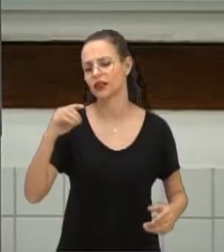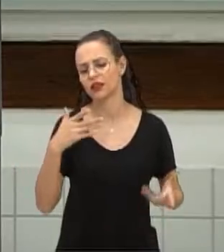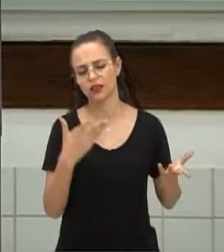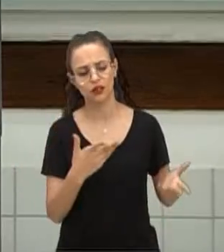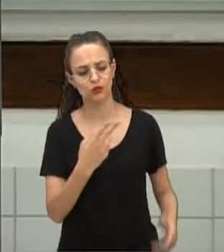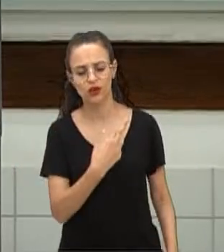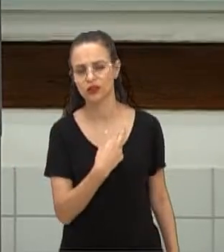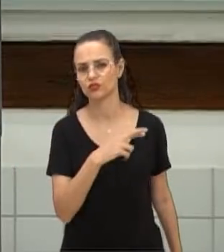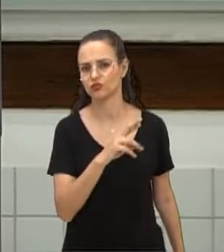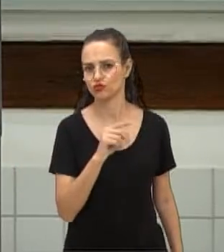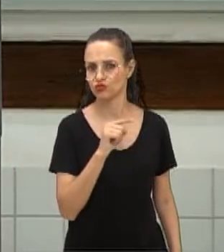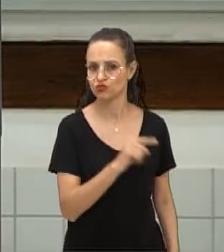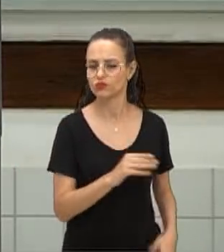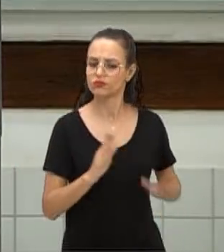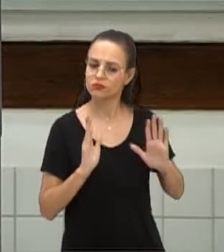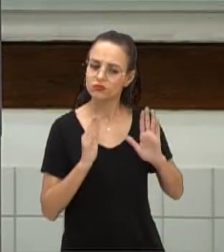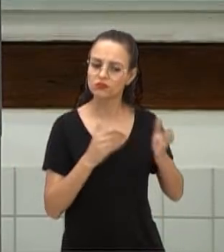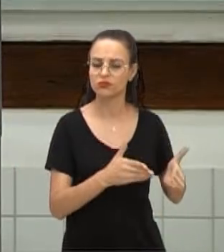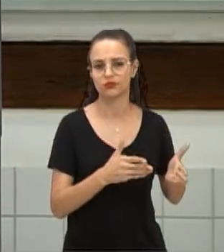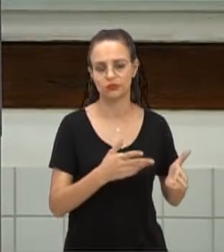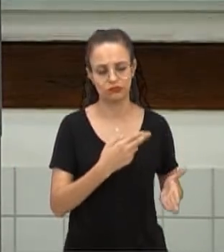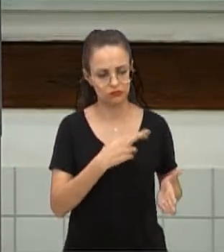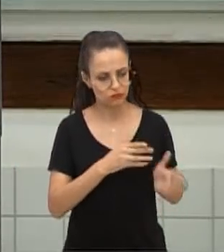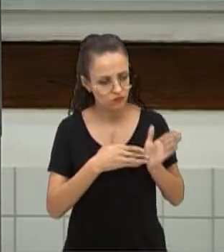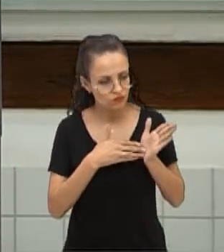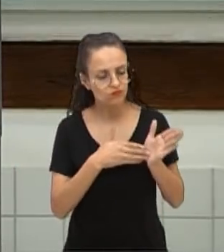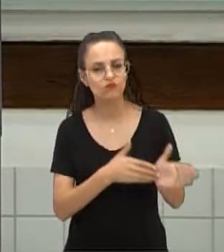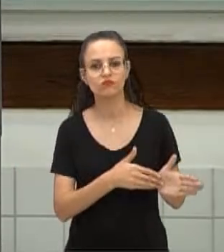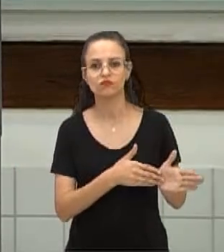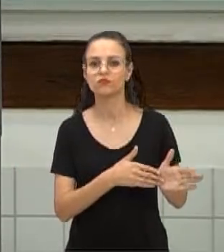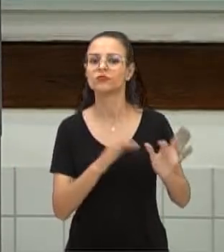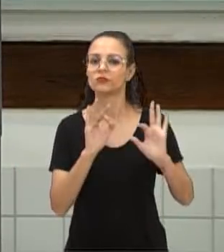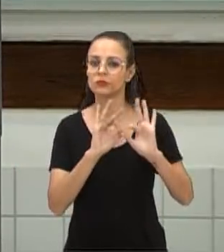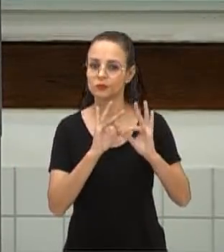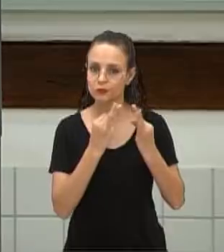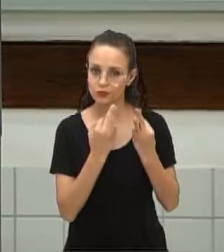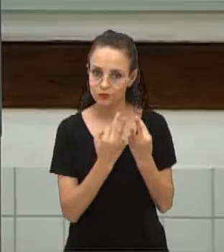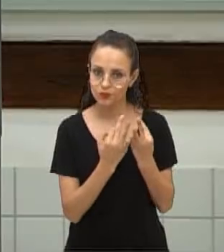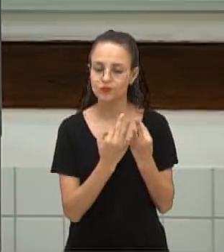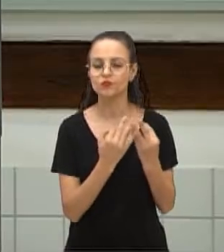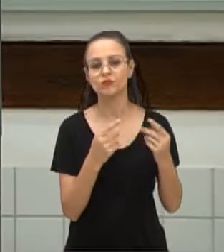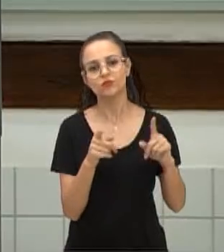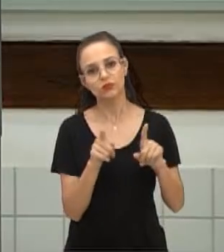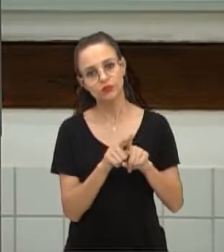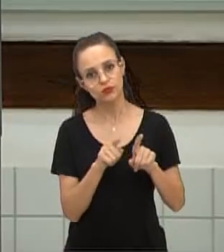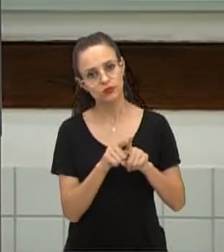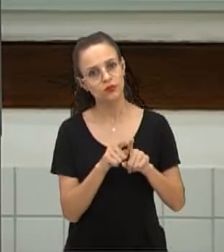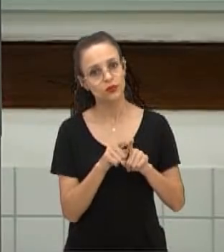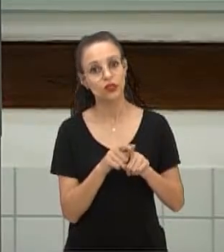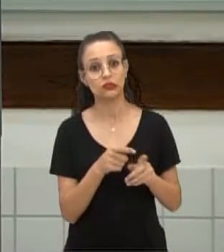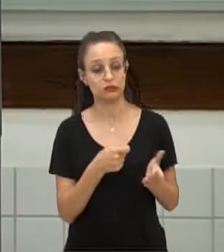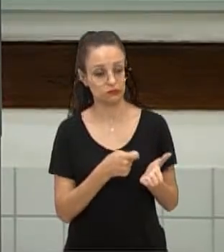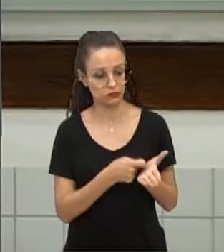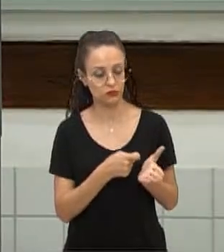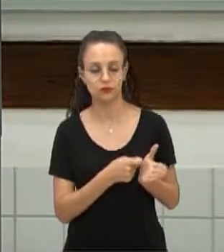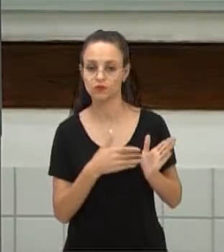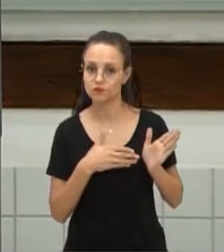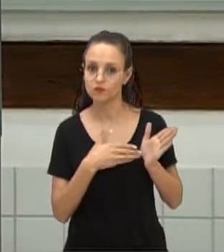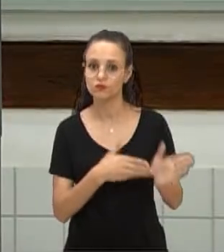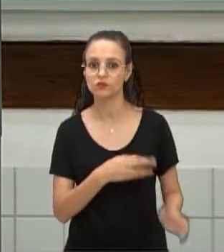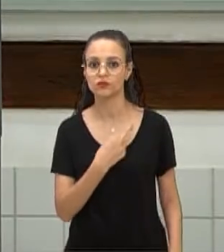seres vivos, era uma pessoa muito religiosa, vinha de uma família extremamente